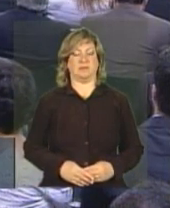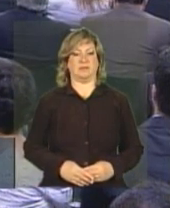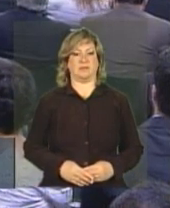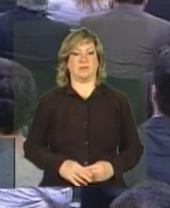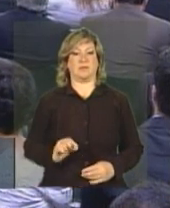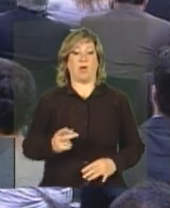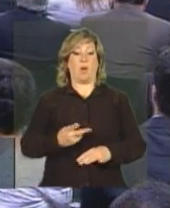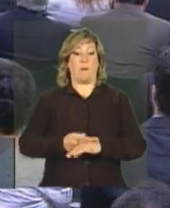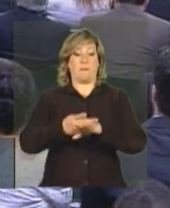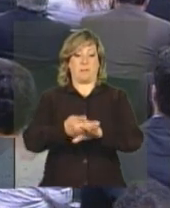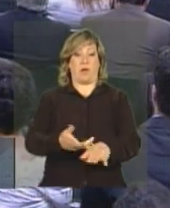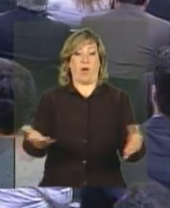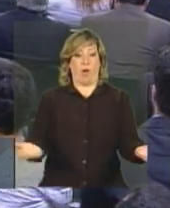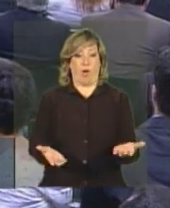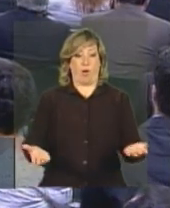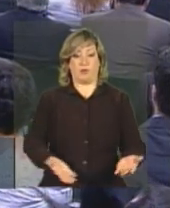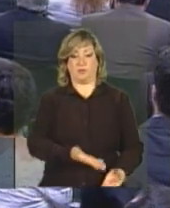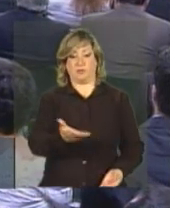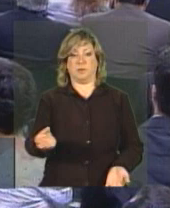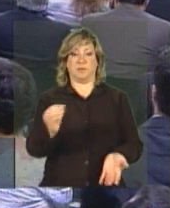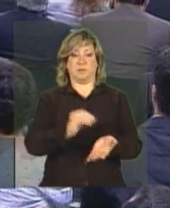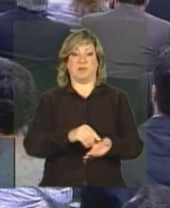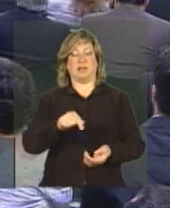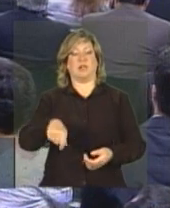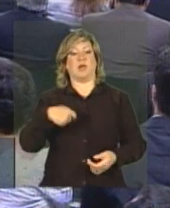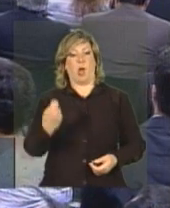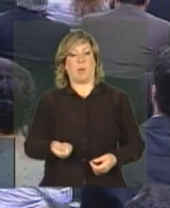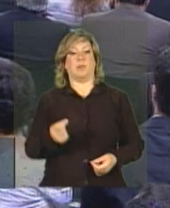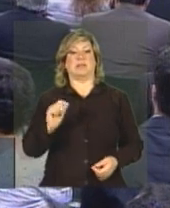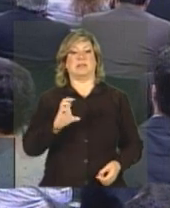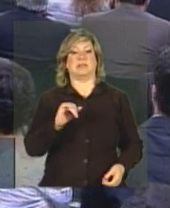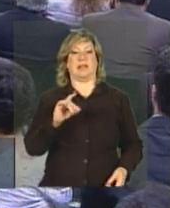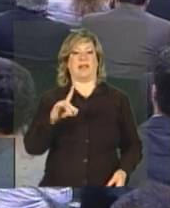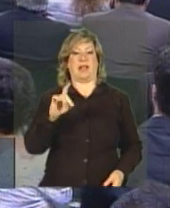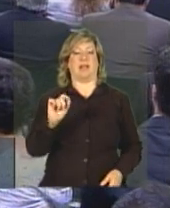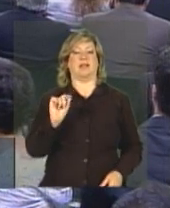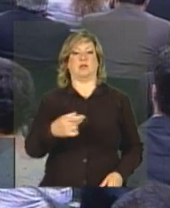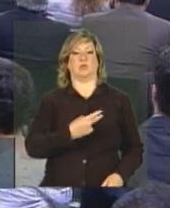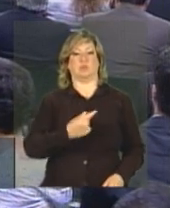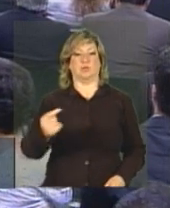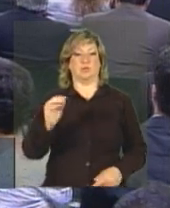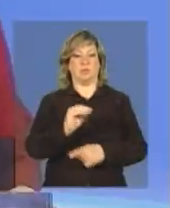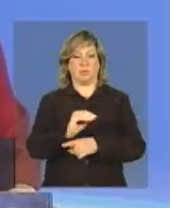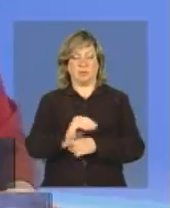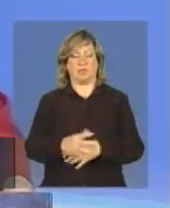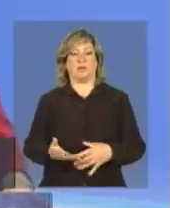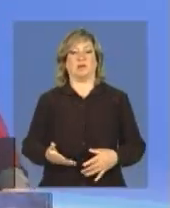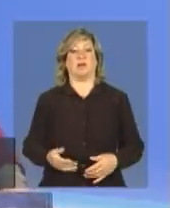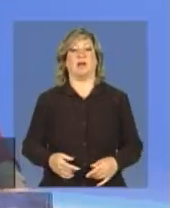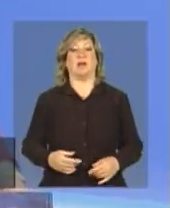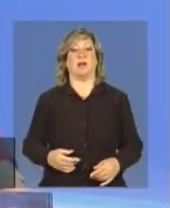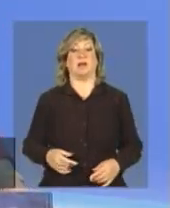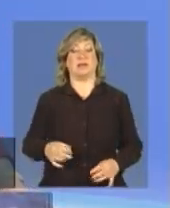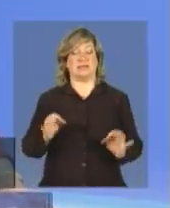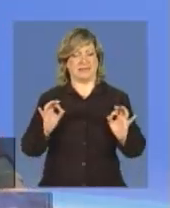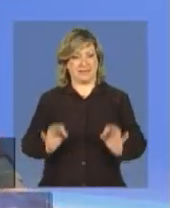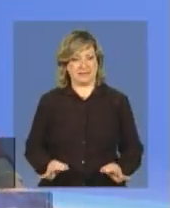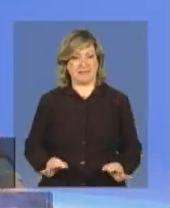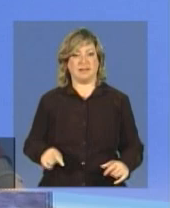o prêmio colocasse esse como tema. Porque, sem sombra de dúvida,